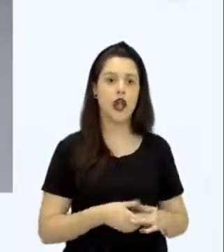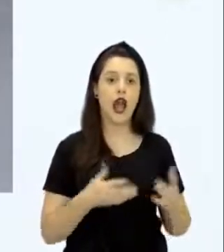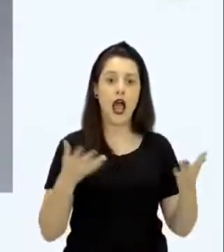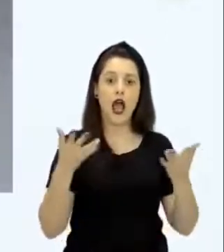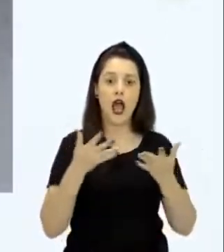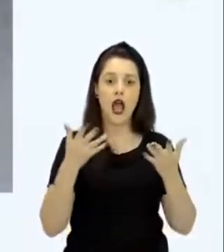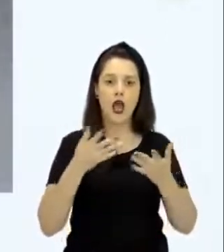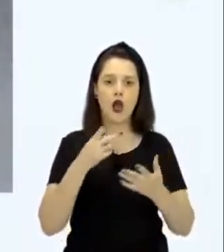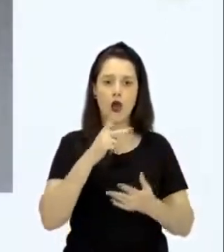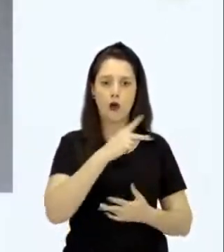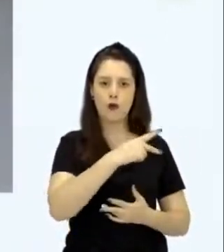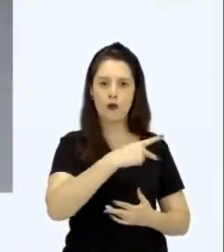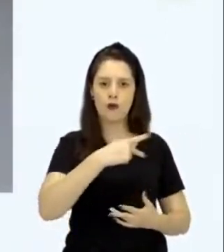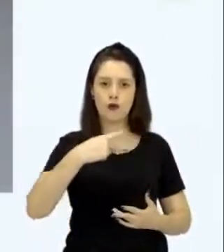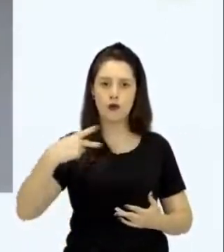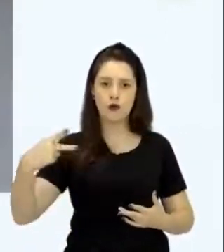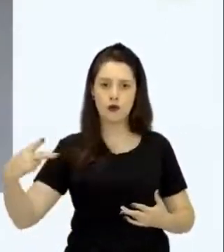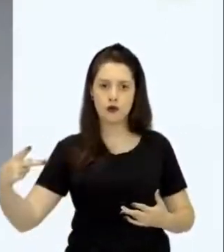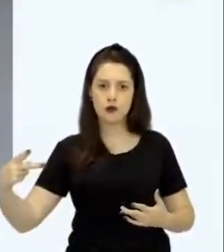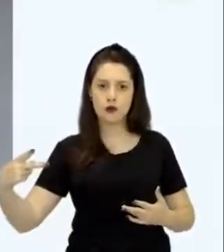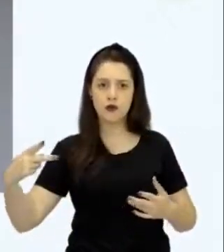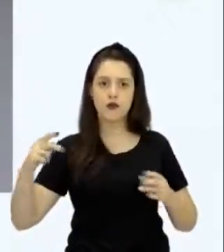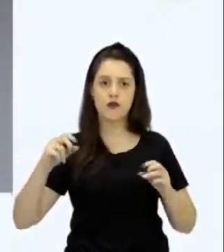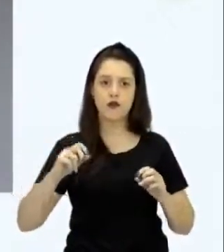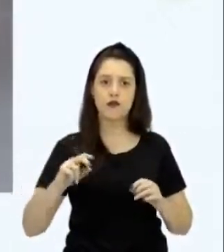Agora vamos utilizar o nosso potenciômetro.